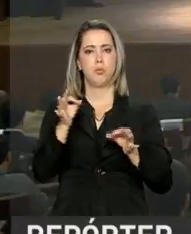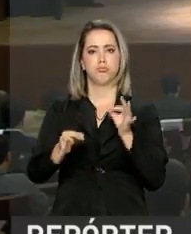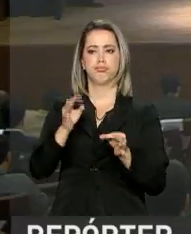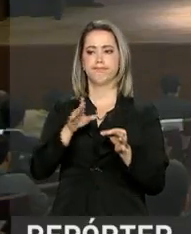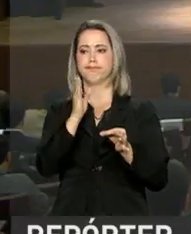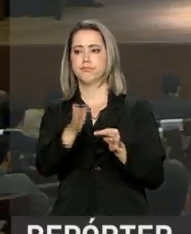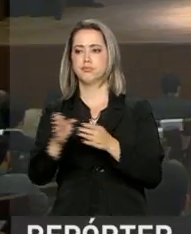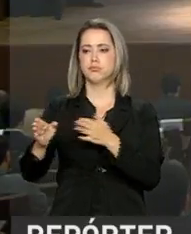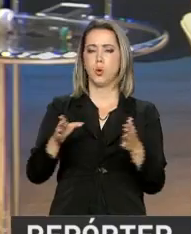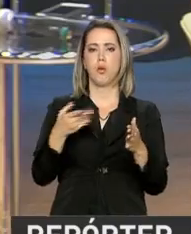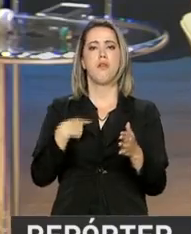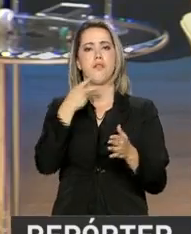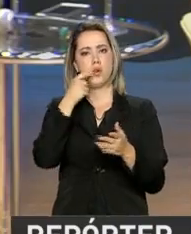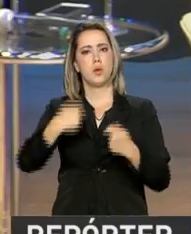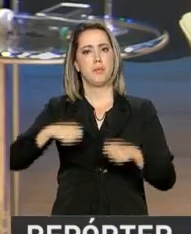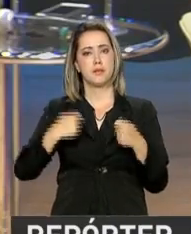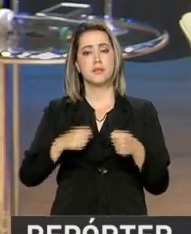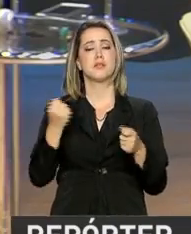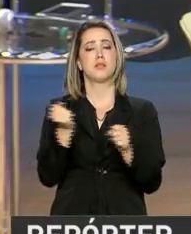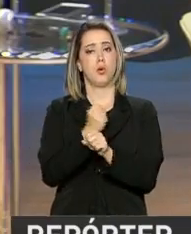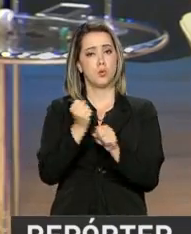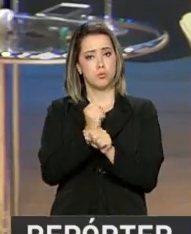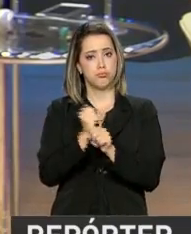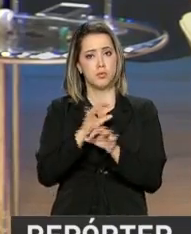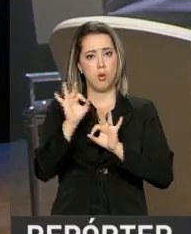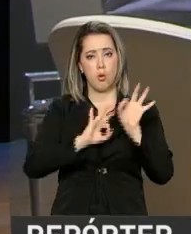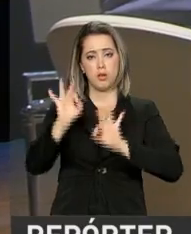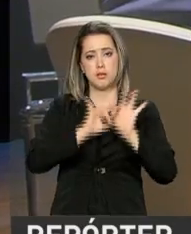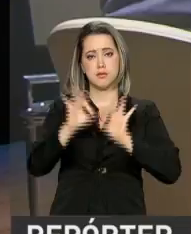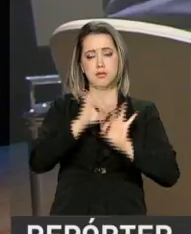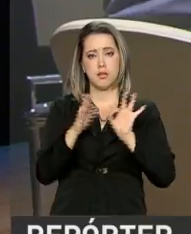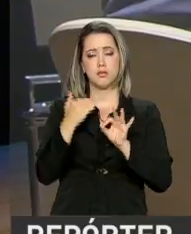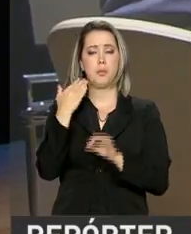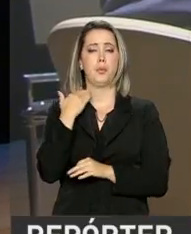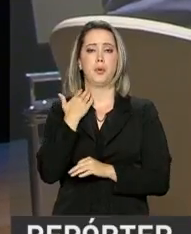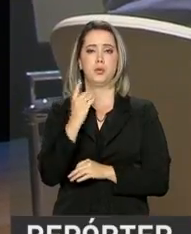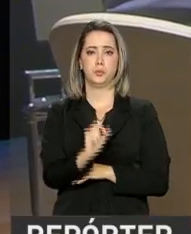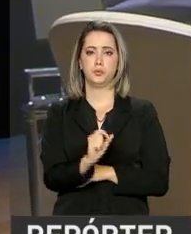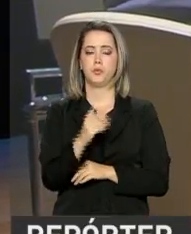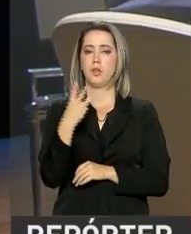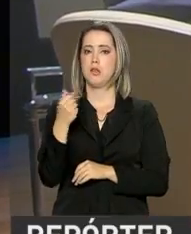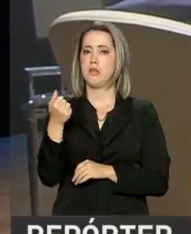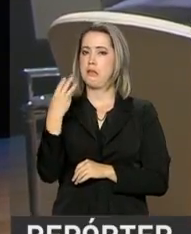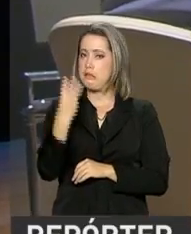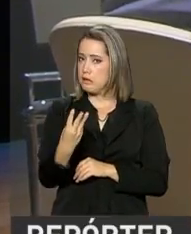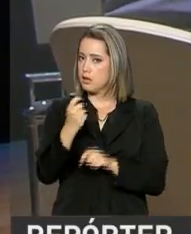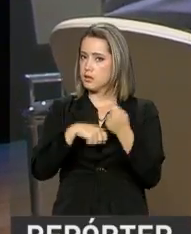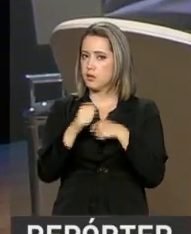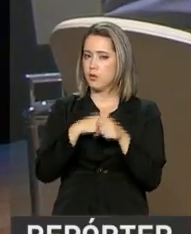de uma estrutura cada vez mais institucional e organizada para o banco. Durante o evento, três economistas